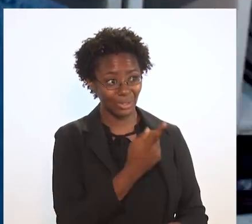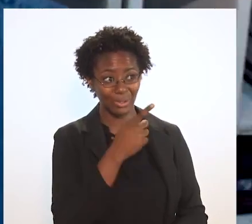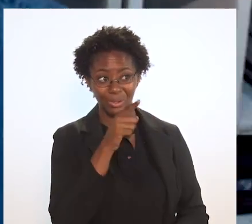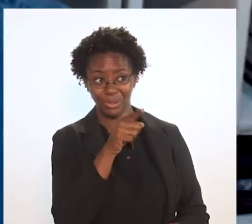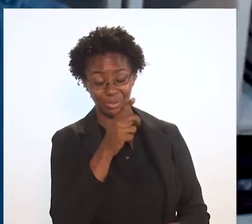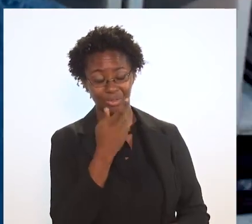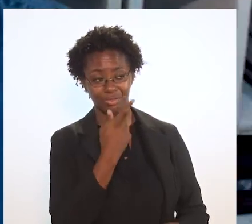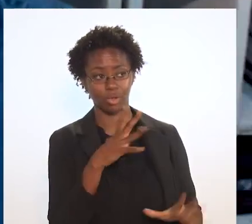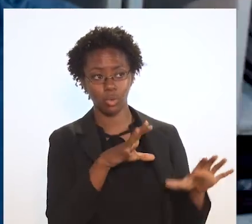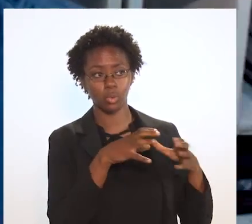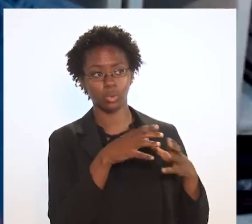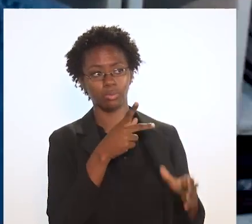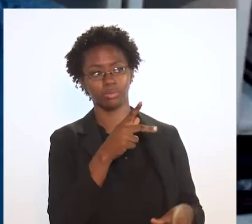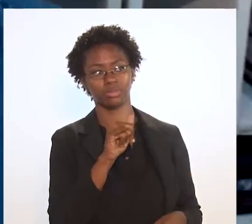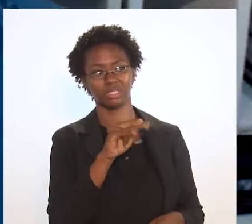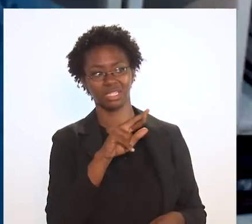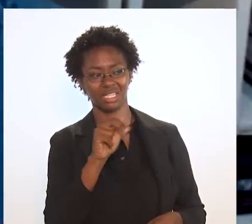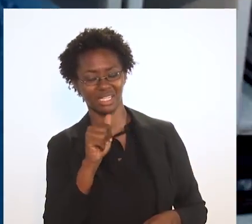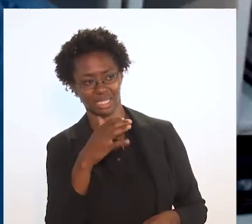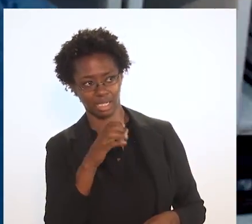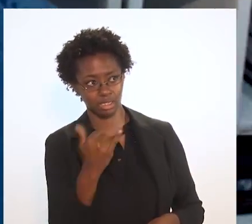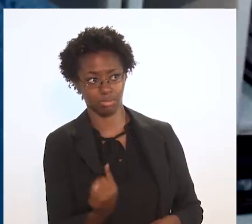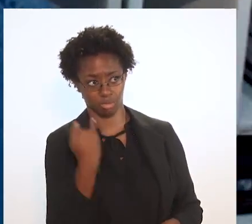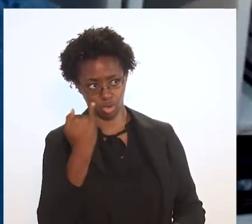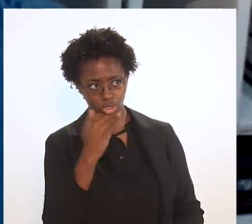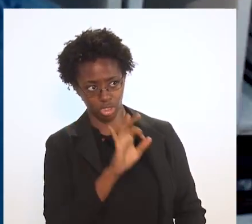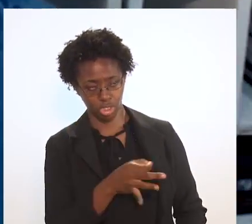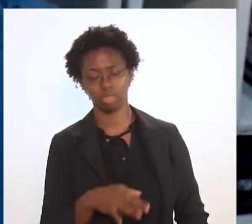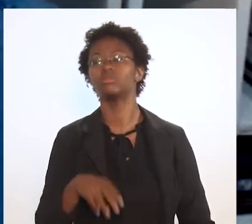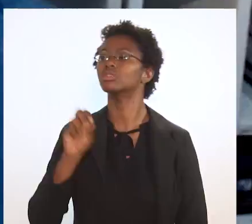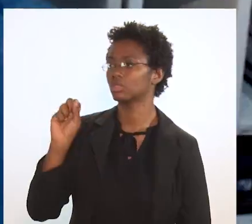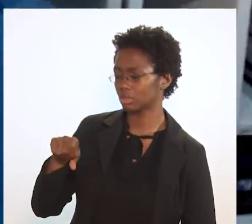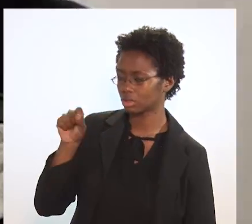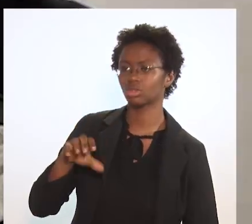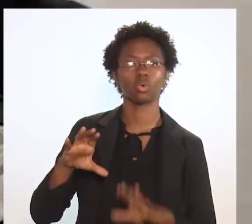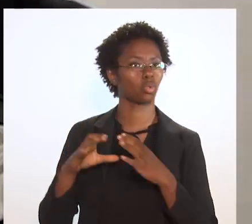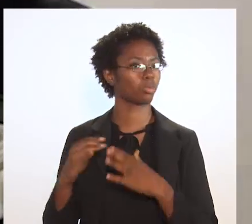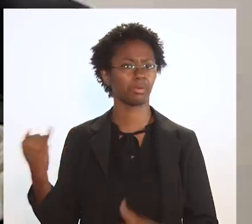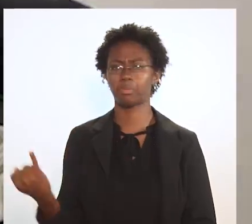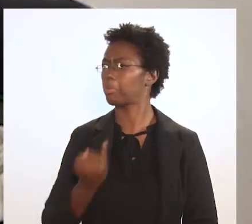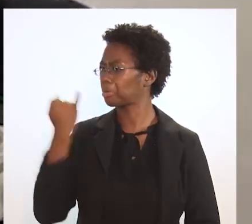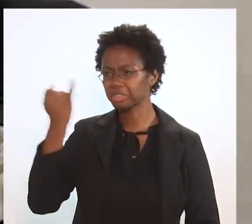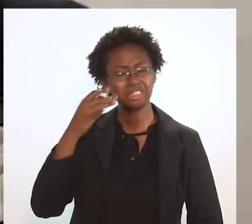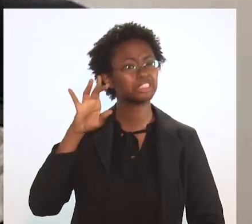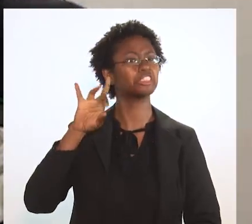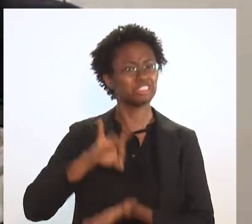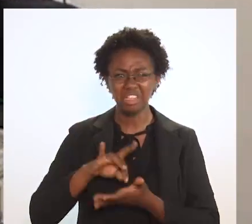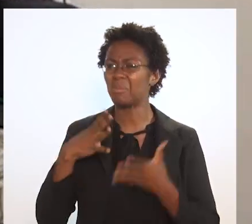Você disse que para você o Grupo Pirraça teve muita importância na sua vida.